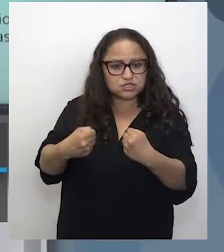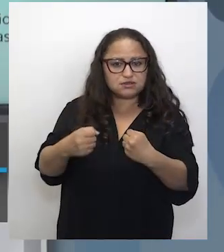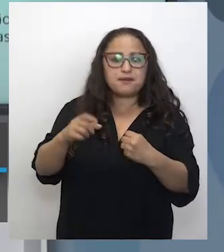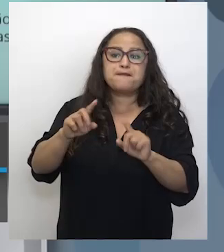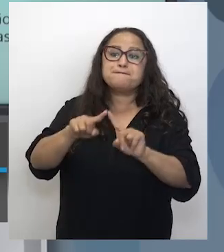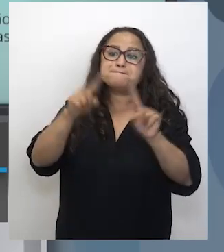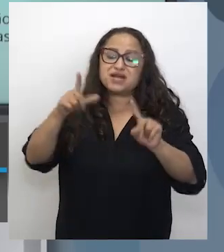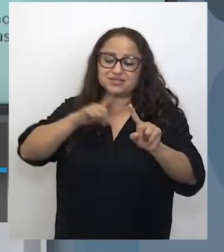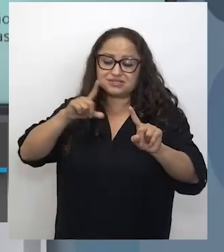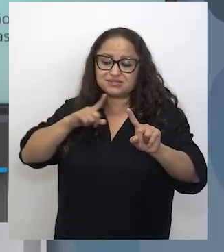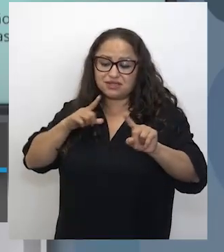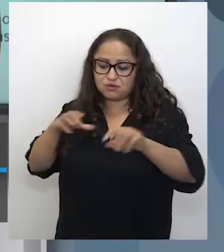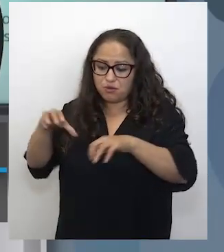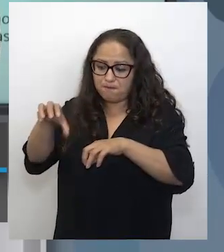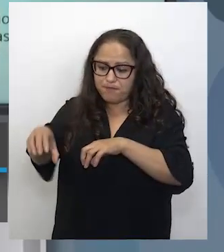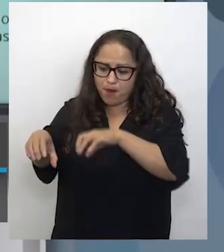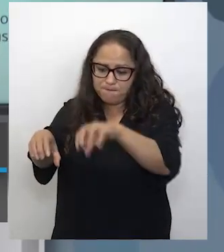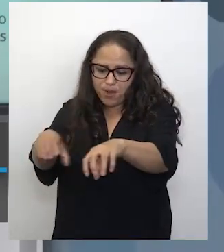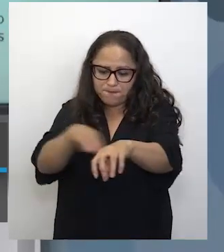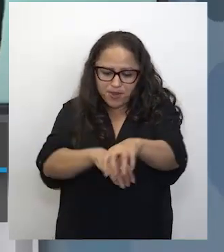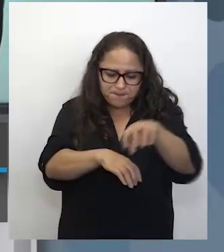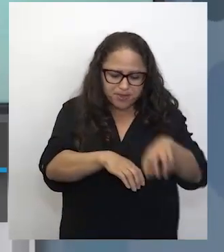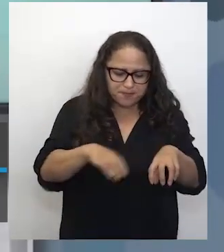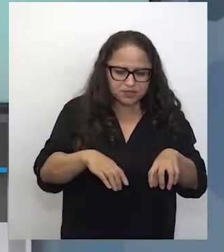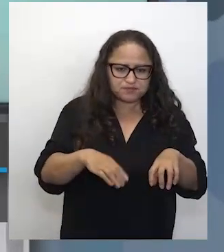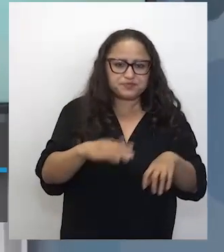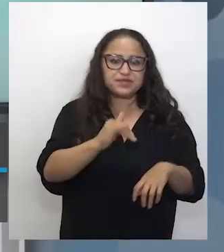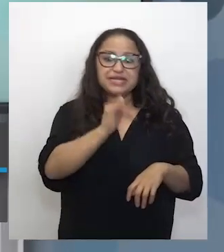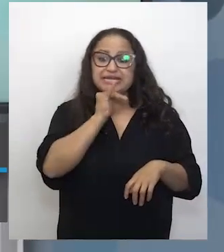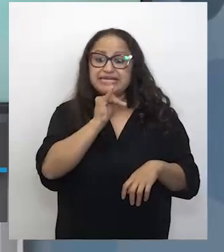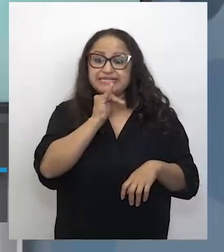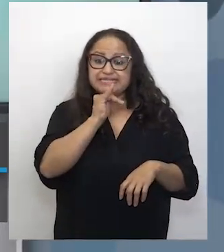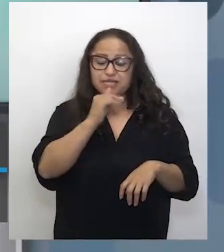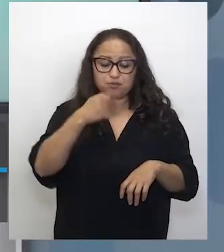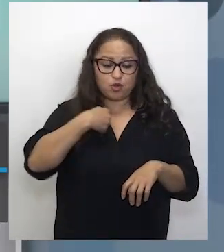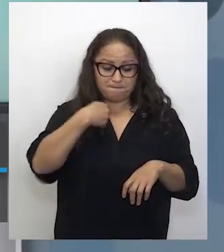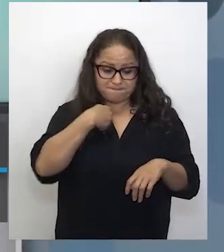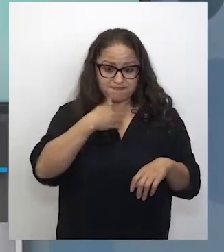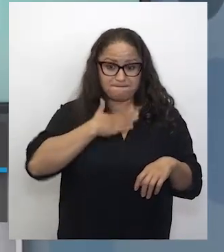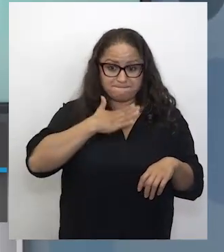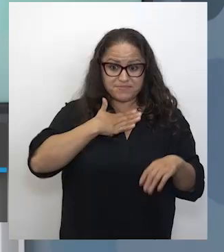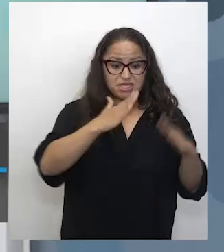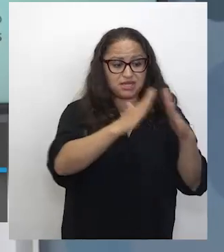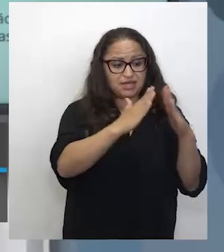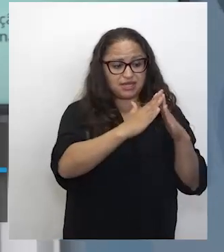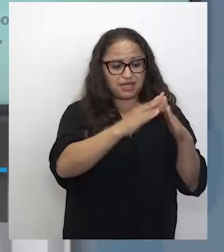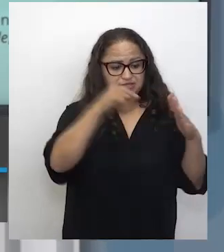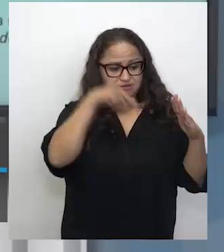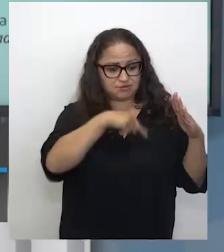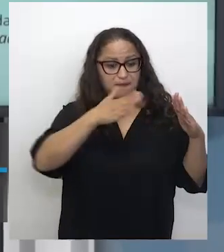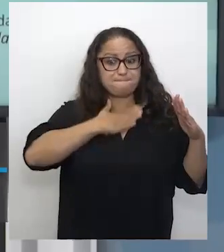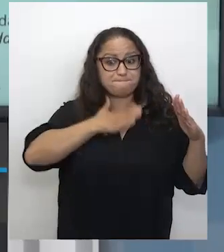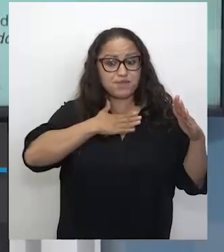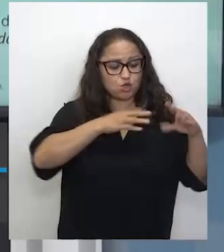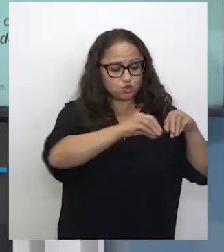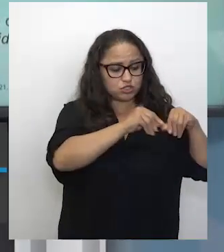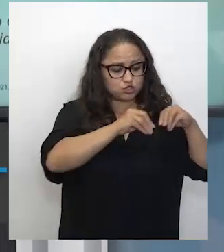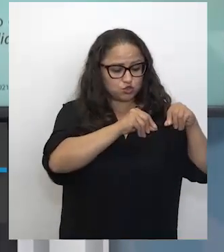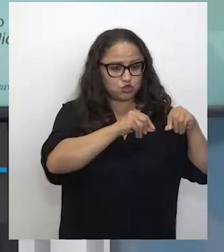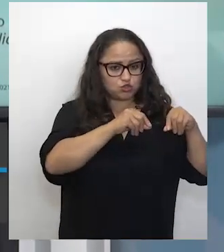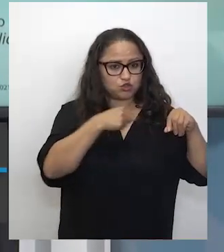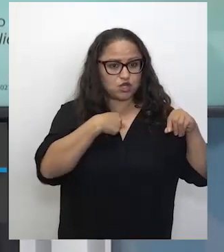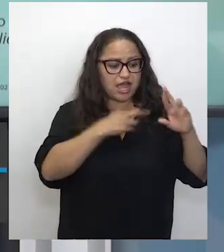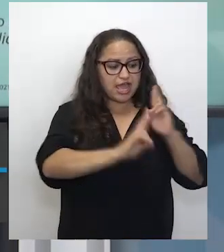menores, tá? Então, por exemplo, a minha casa é meu território. A relação de poder, por exemplo, na minha casa, eu